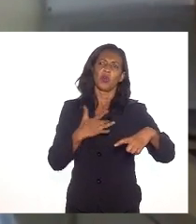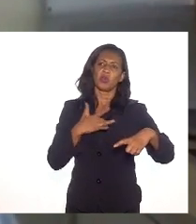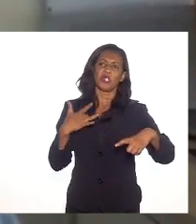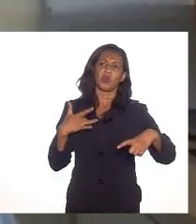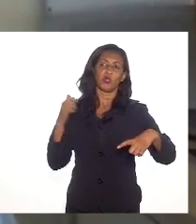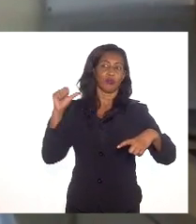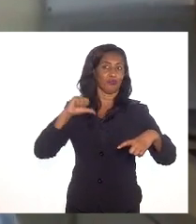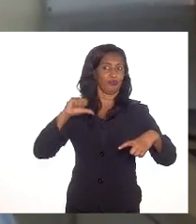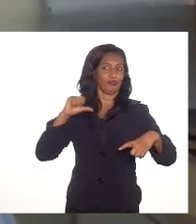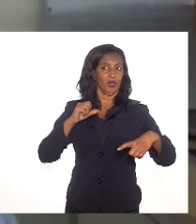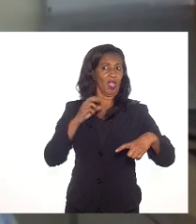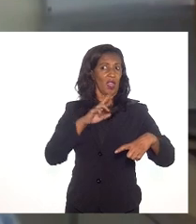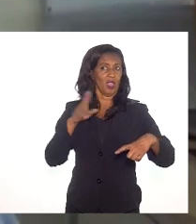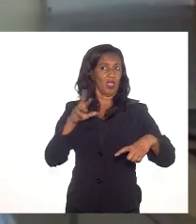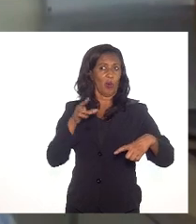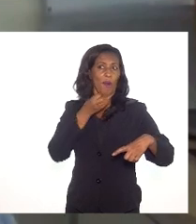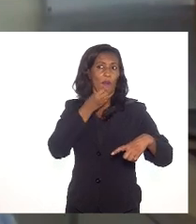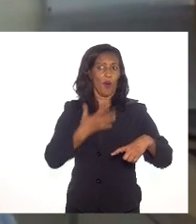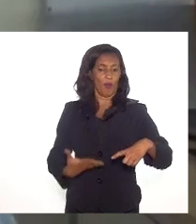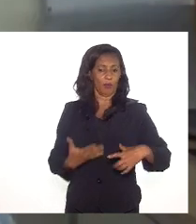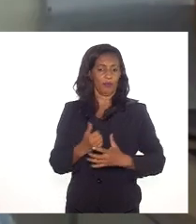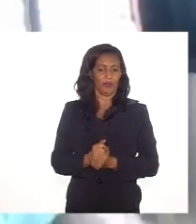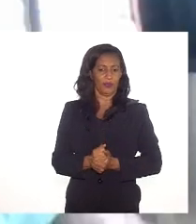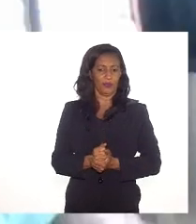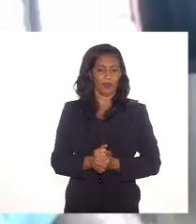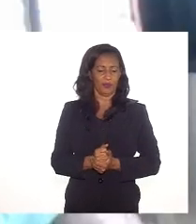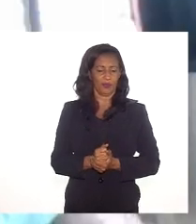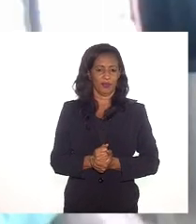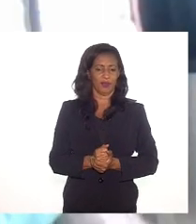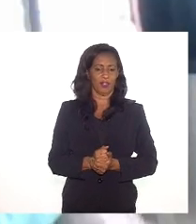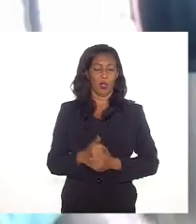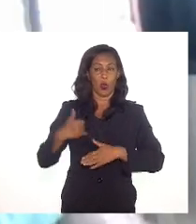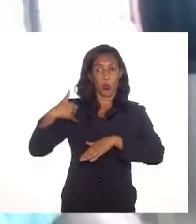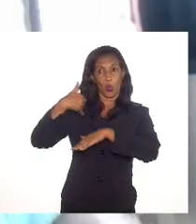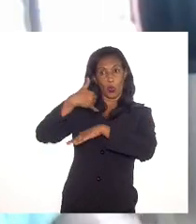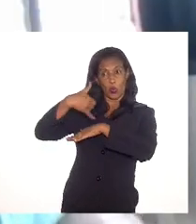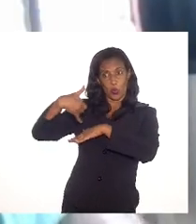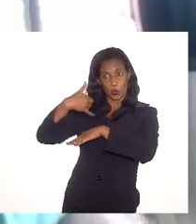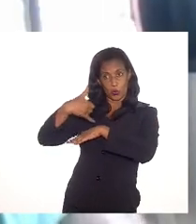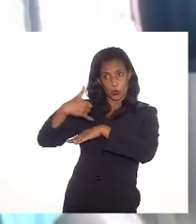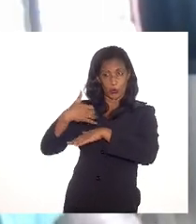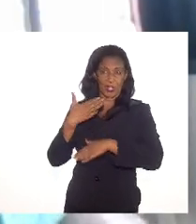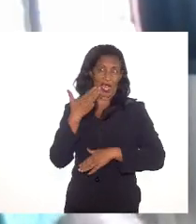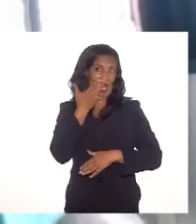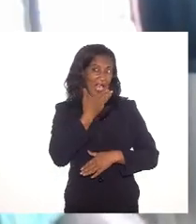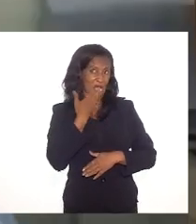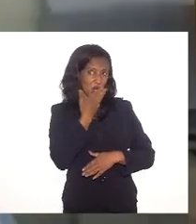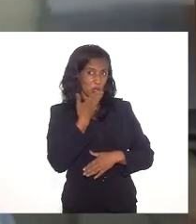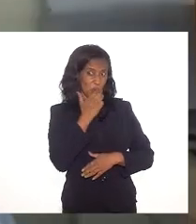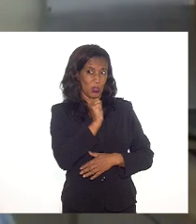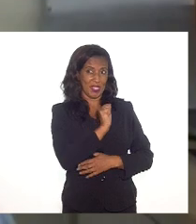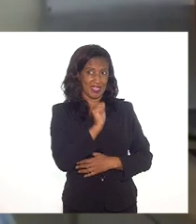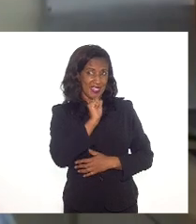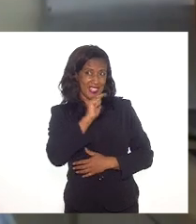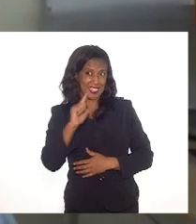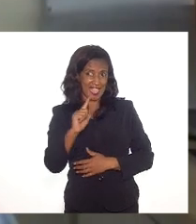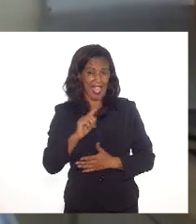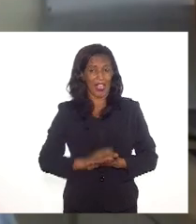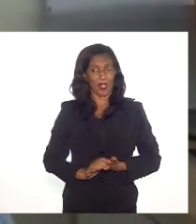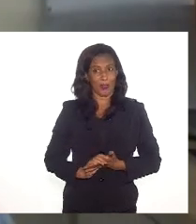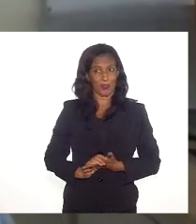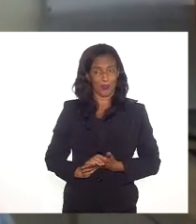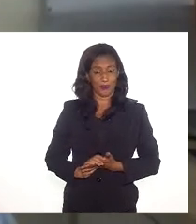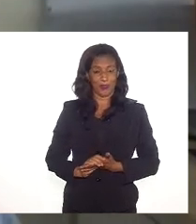saúde? Eu botar lá no cardápio. Gordura. O sal faz mal à saúde. O açúcar faz mal